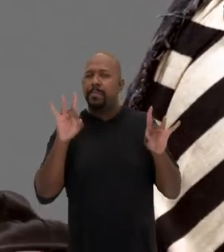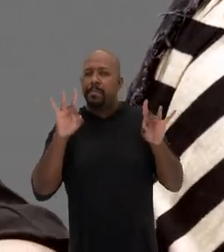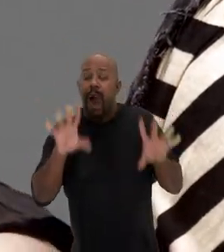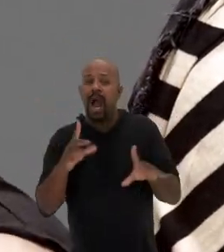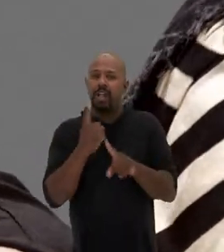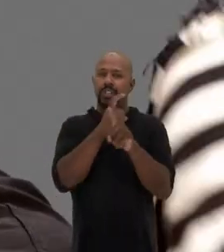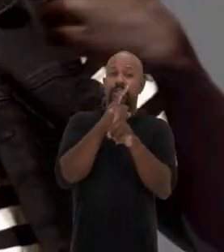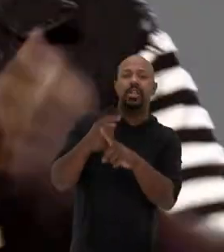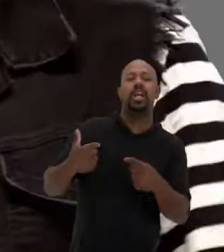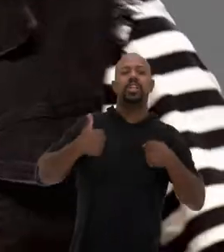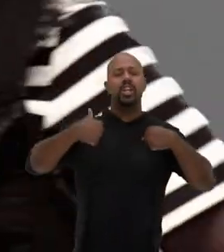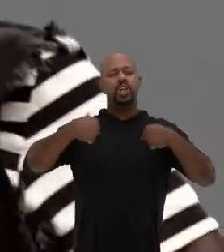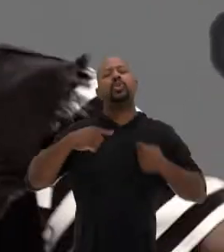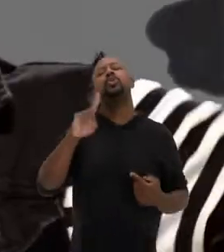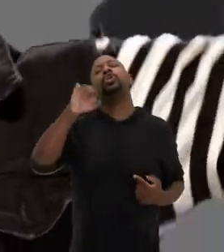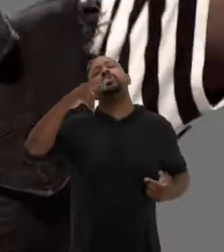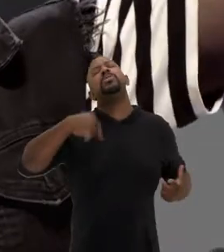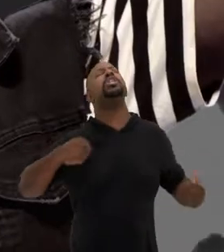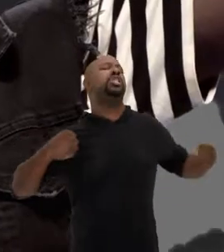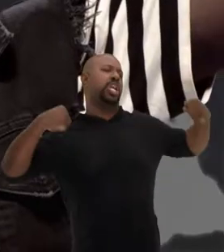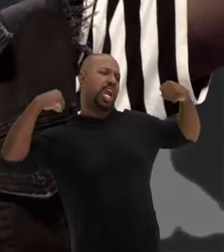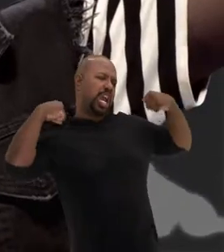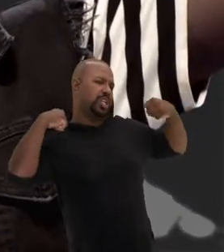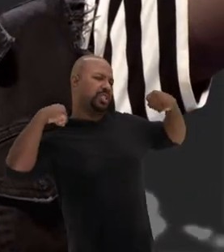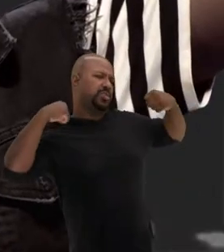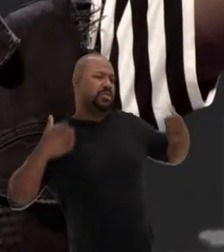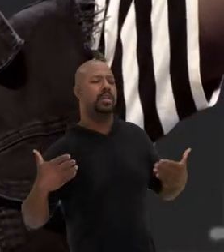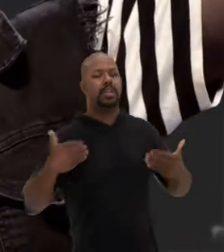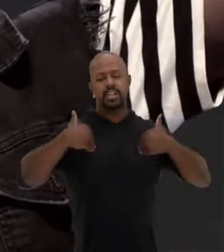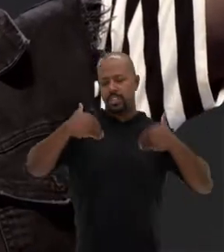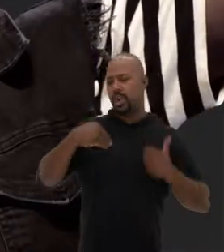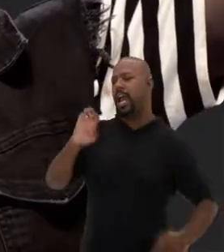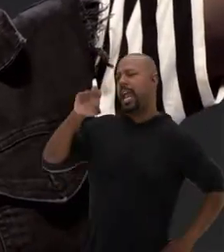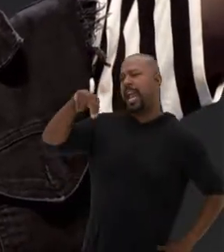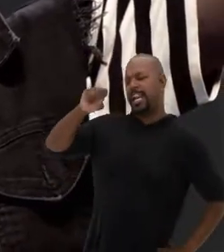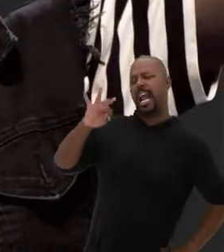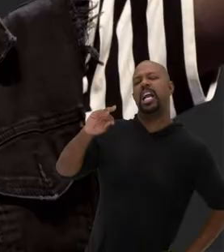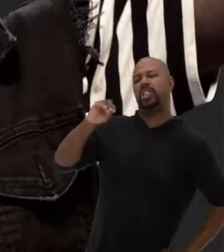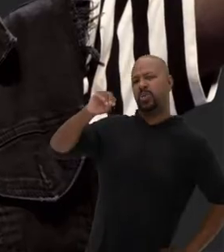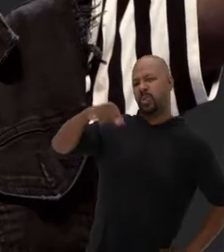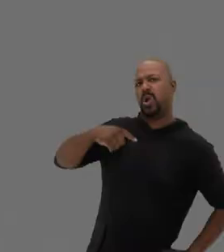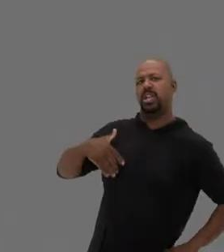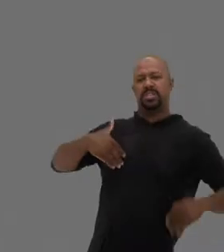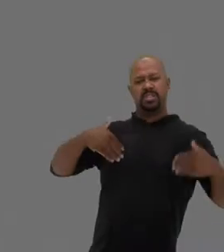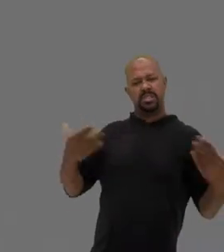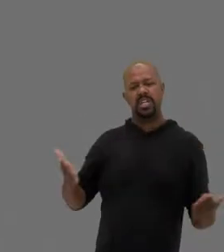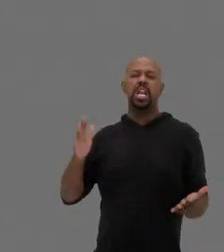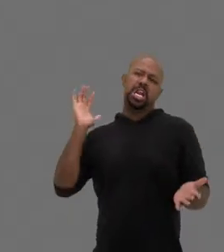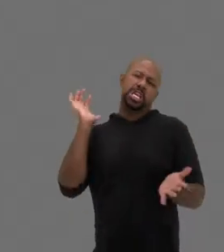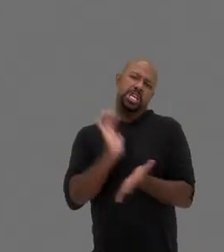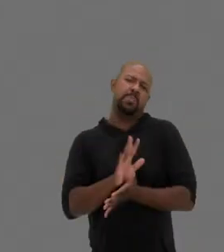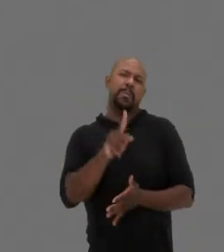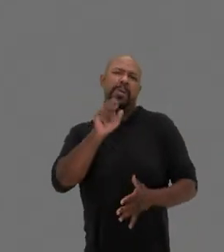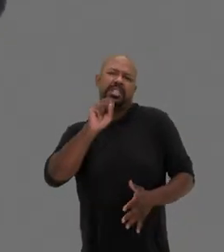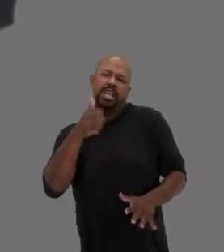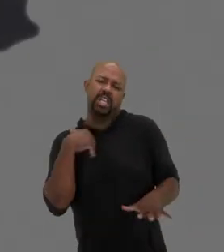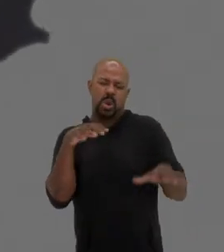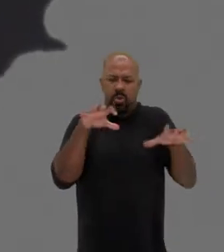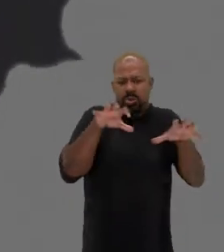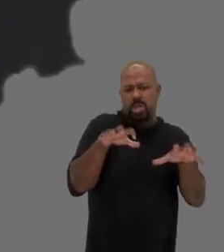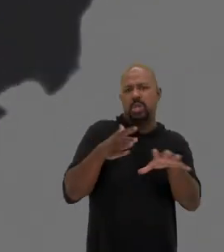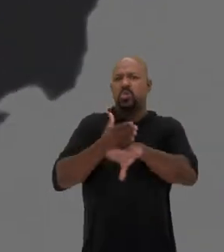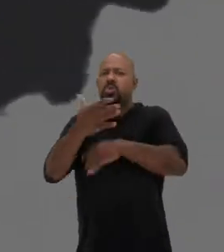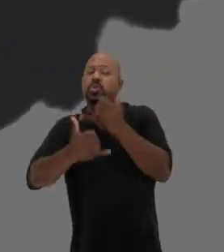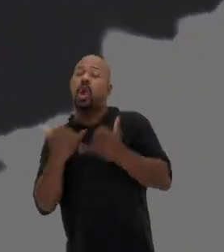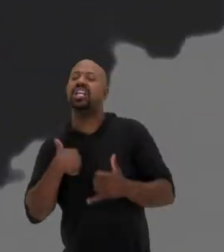nosso algoritmo. Eu sou o Dimitri. Eu sou o Ernesto. Equipe Pesadelo entrando